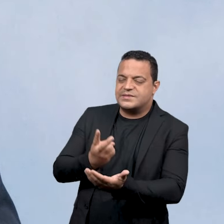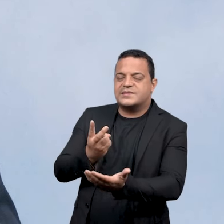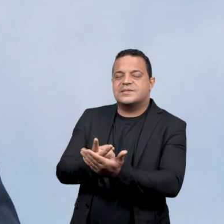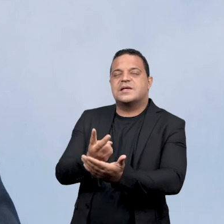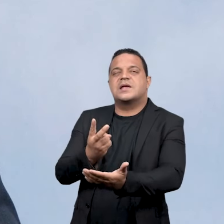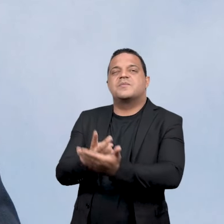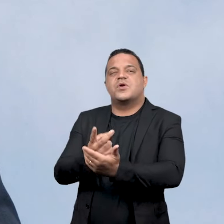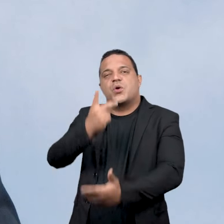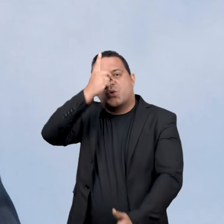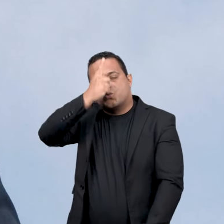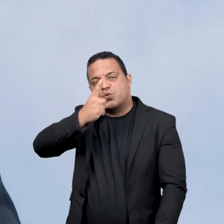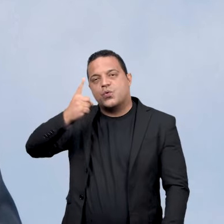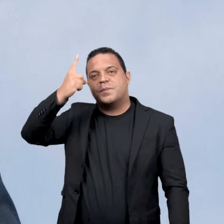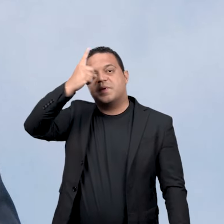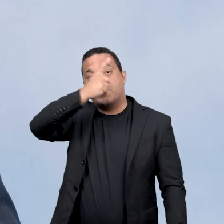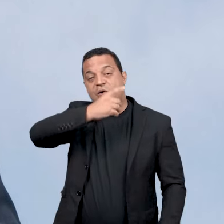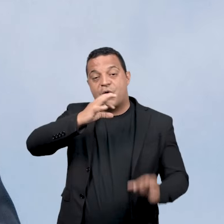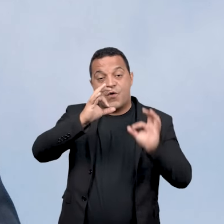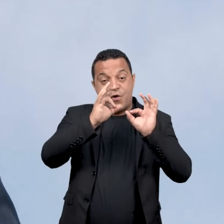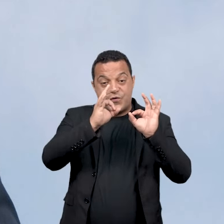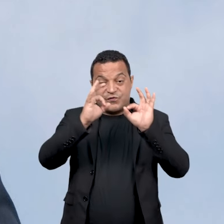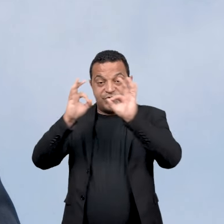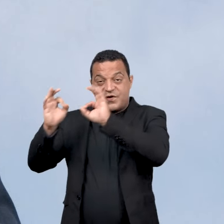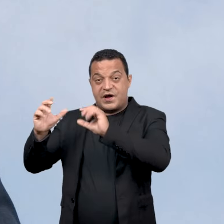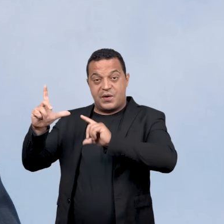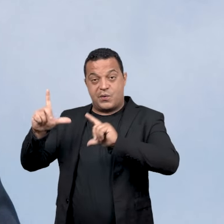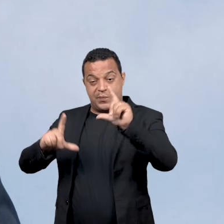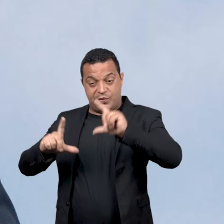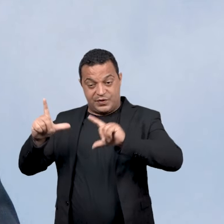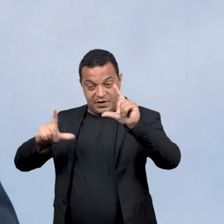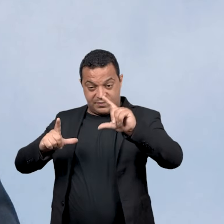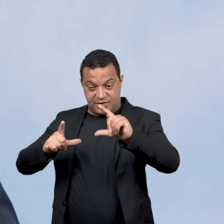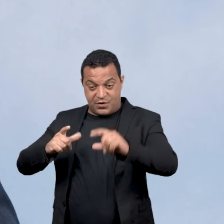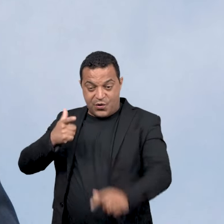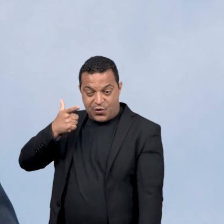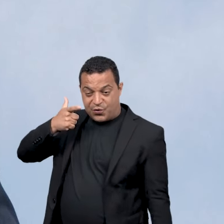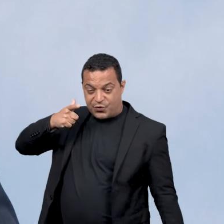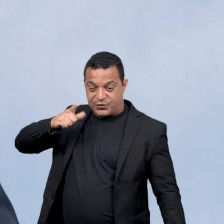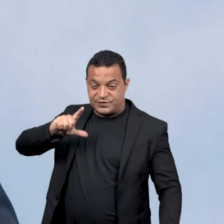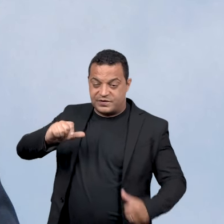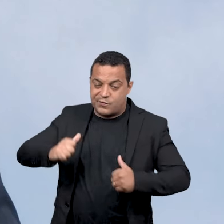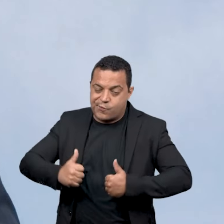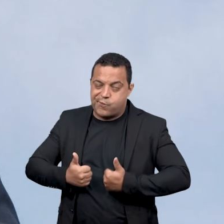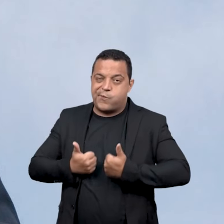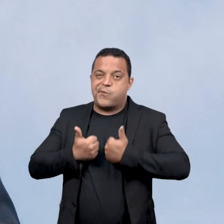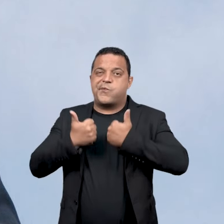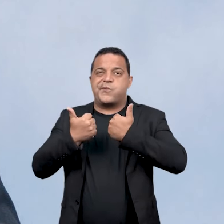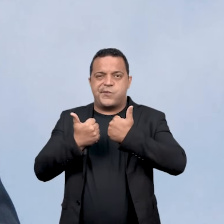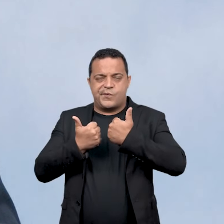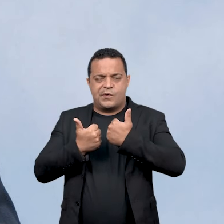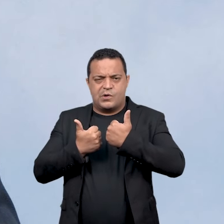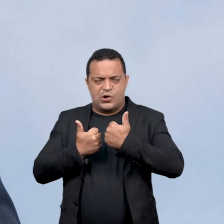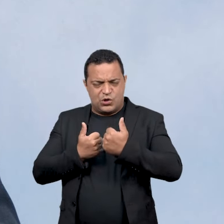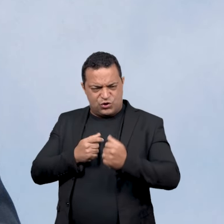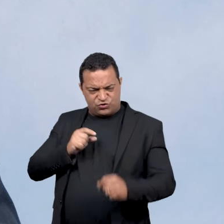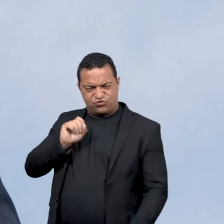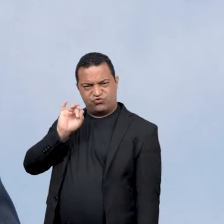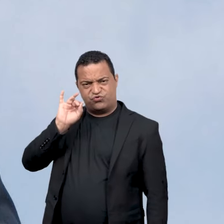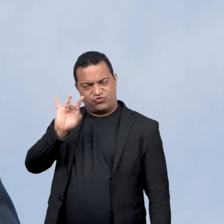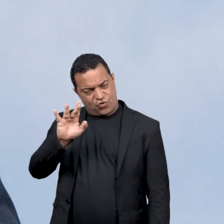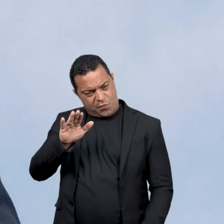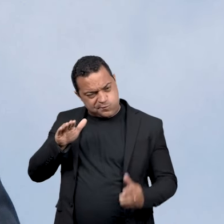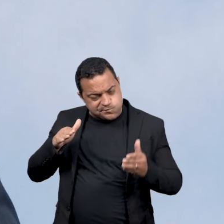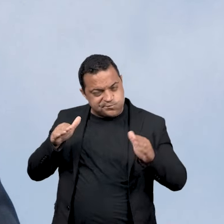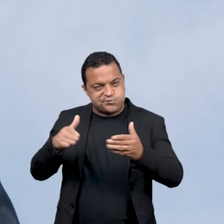Isso, por certo, foi uma bênção. Isso, por certo, foi um renovo na vida dos nossos irmãos, em especial os idosos, mas é